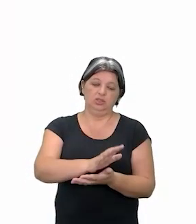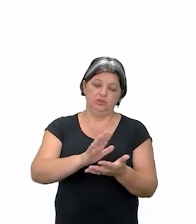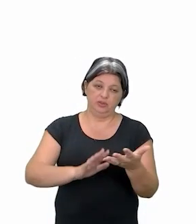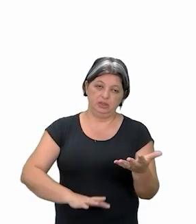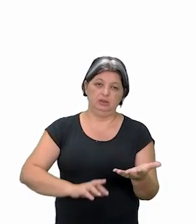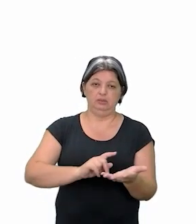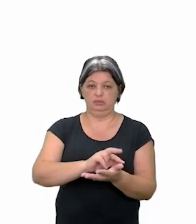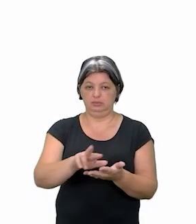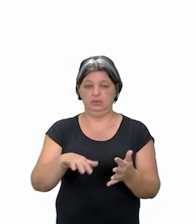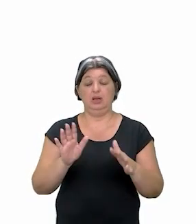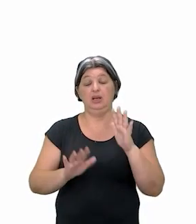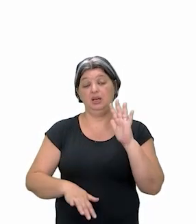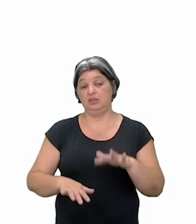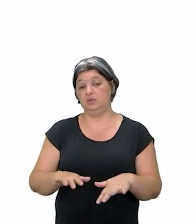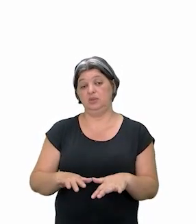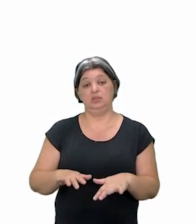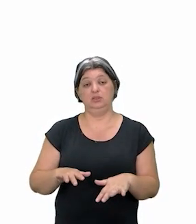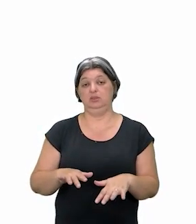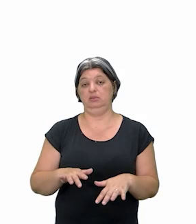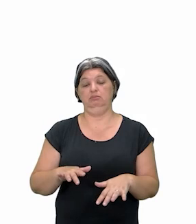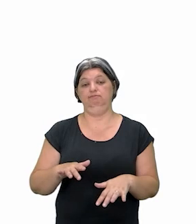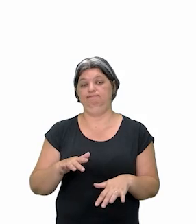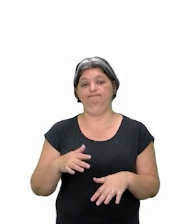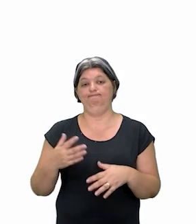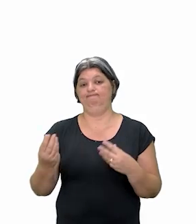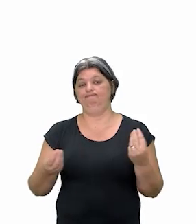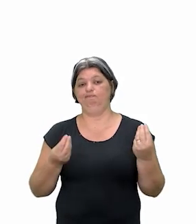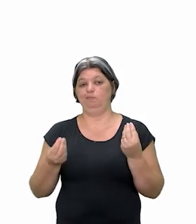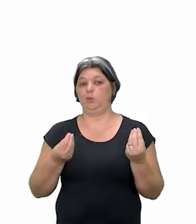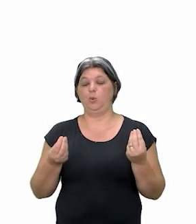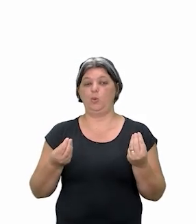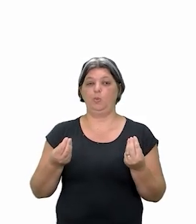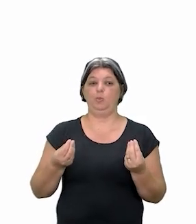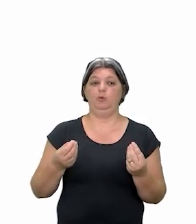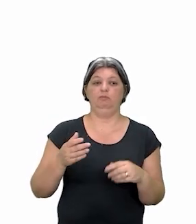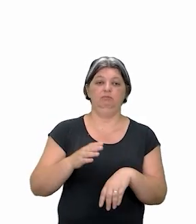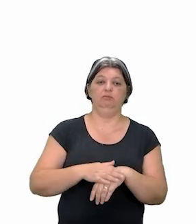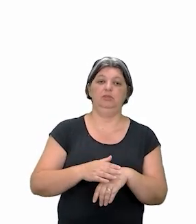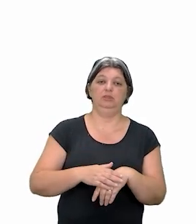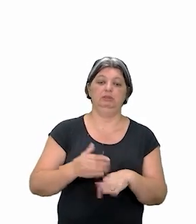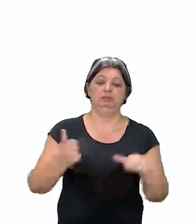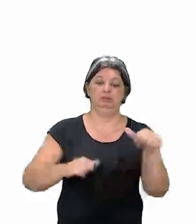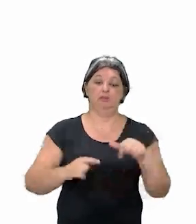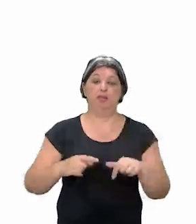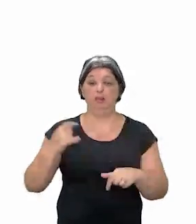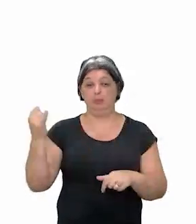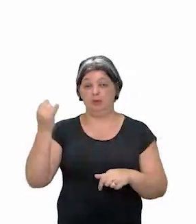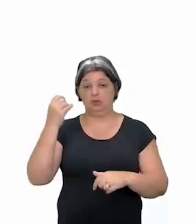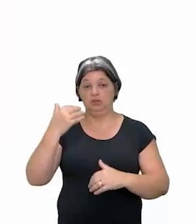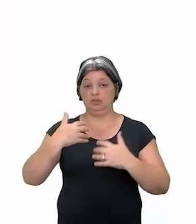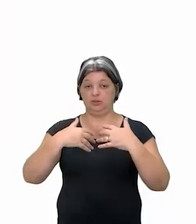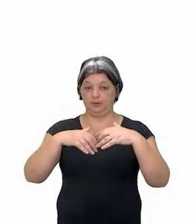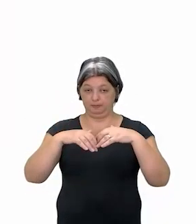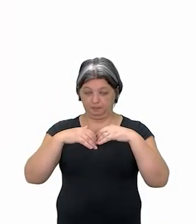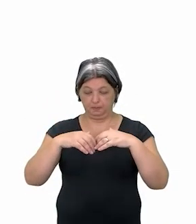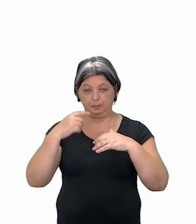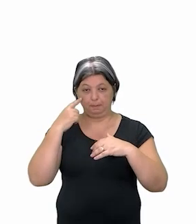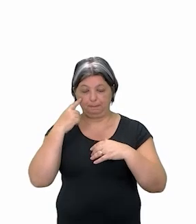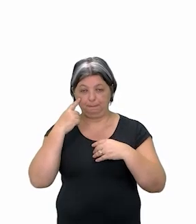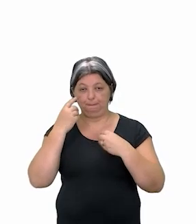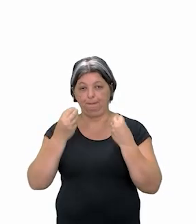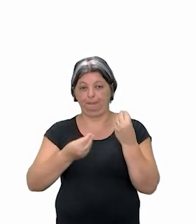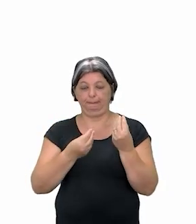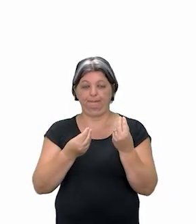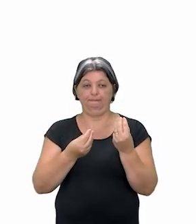gente fugir dessas avaliações, mas é importante a gente ter essa reflexão, porque a partir dela a gente consegue